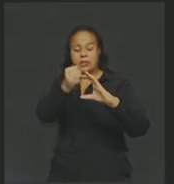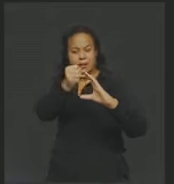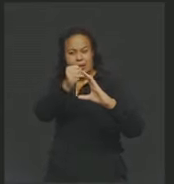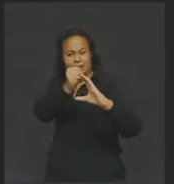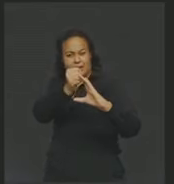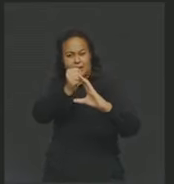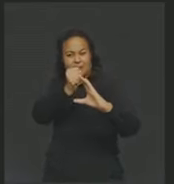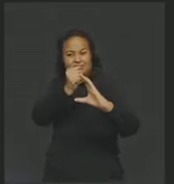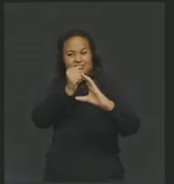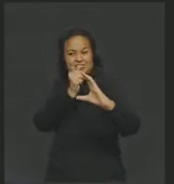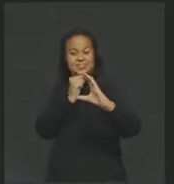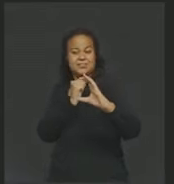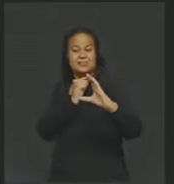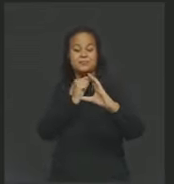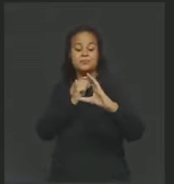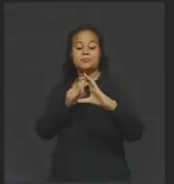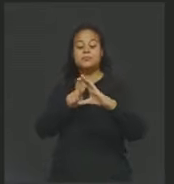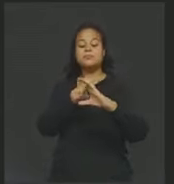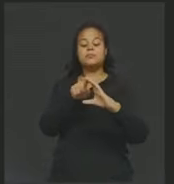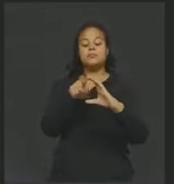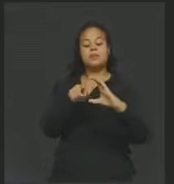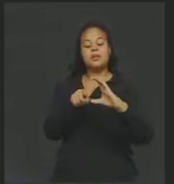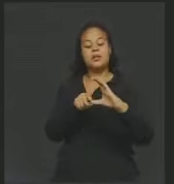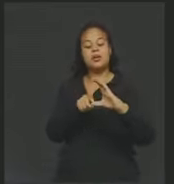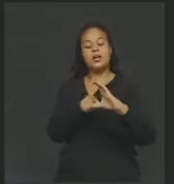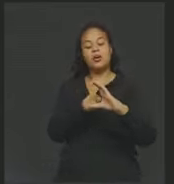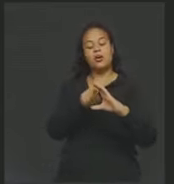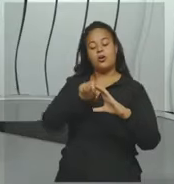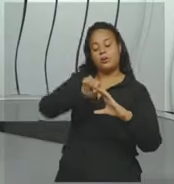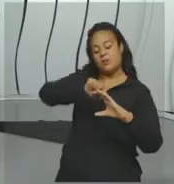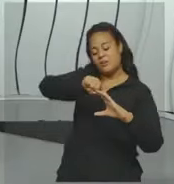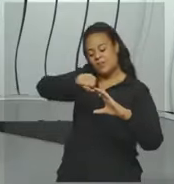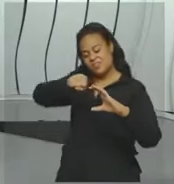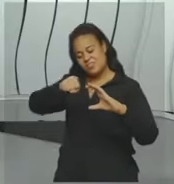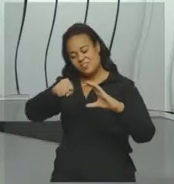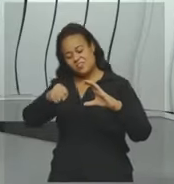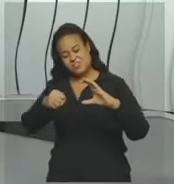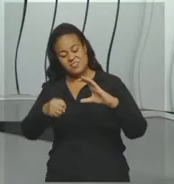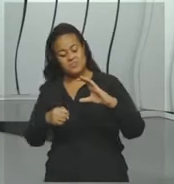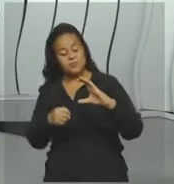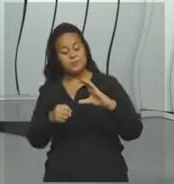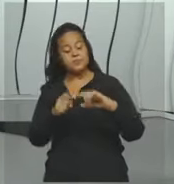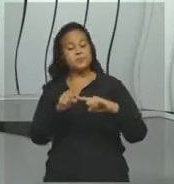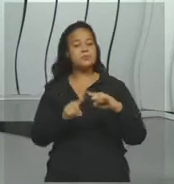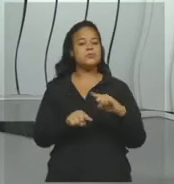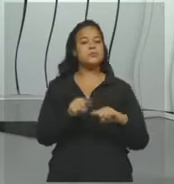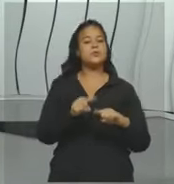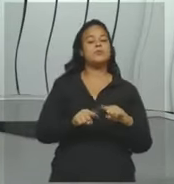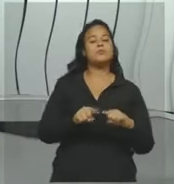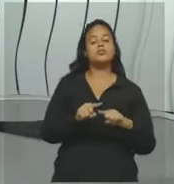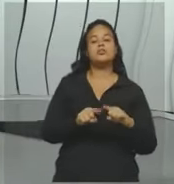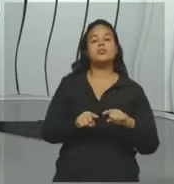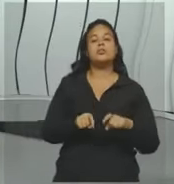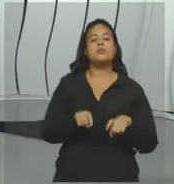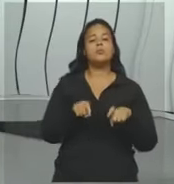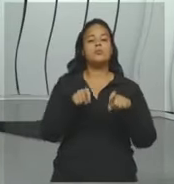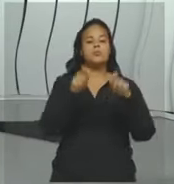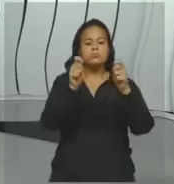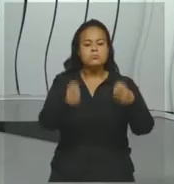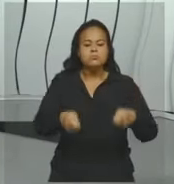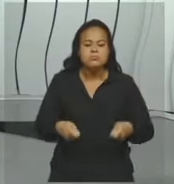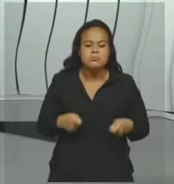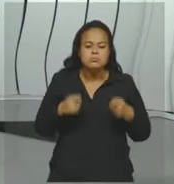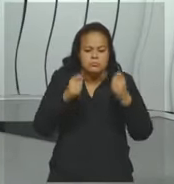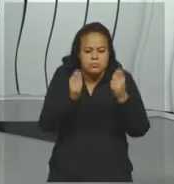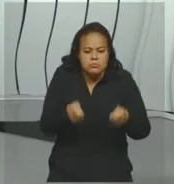né? Além dela facilitar o deslocamento de objetos através de carroças, de carros, etc.,